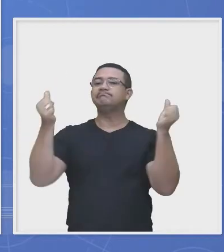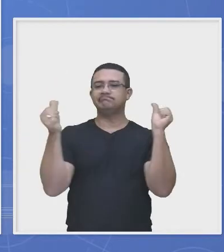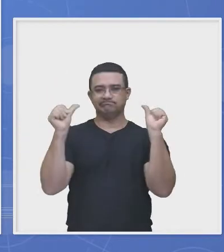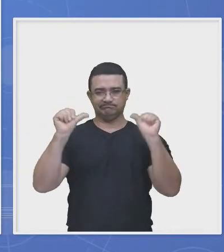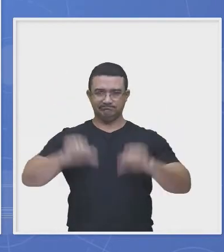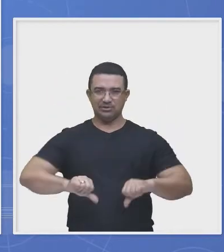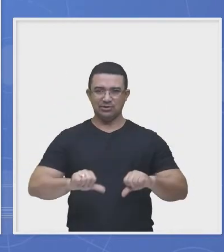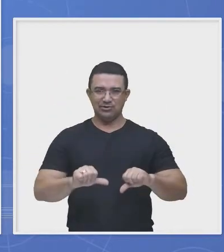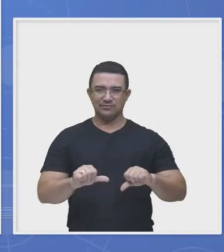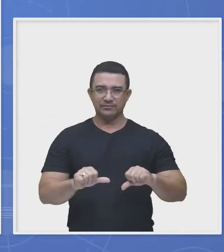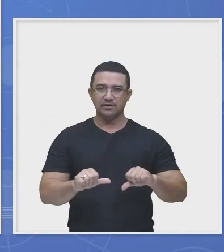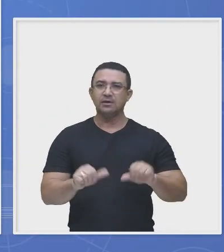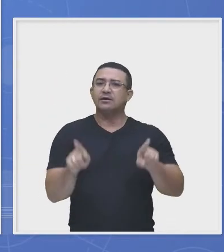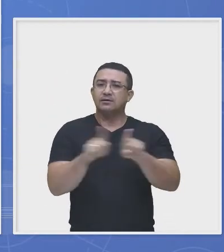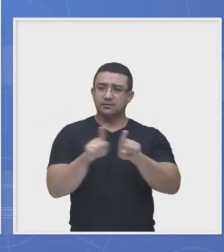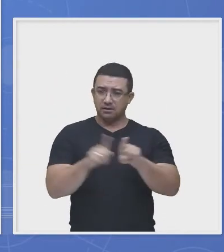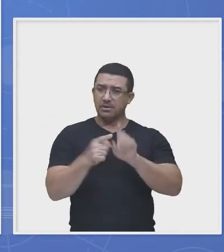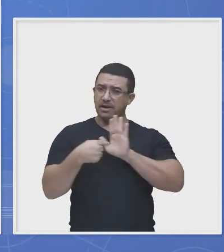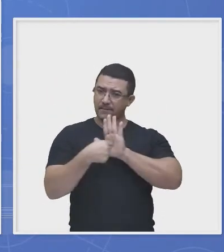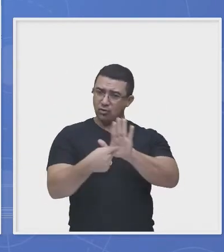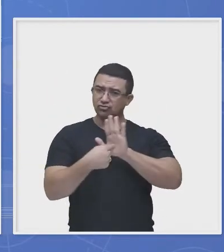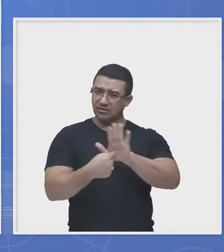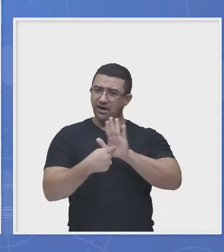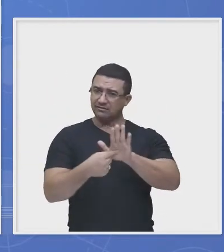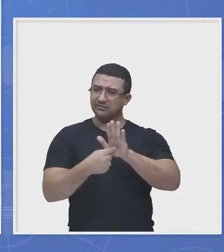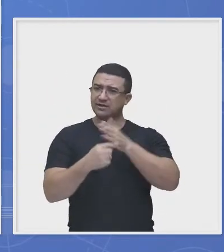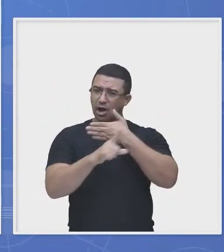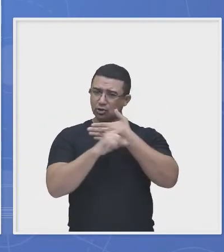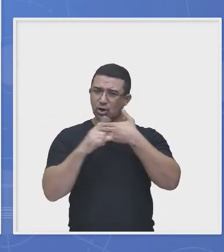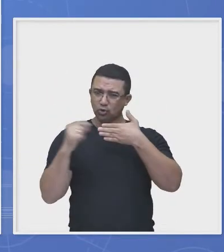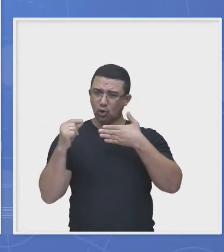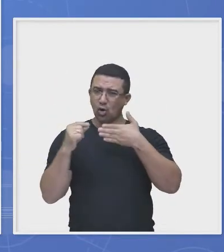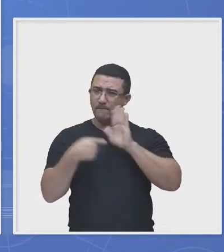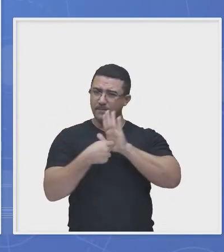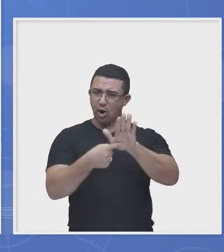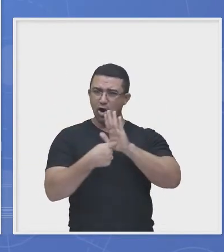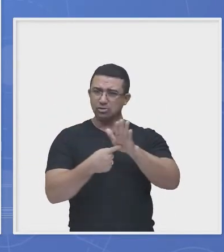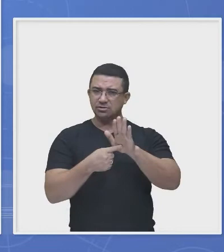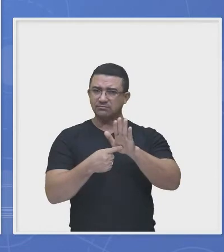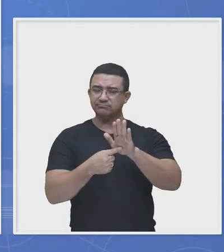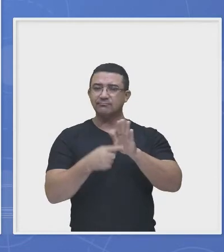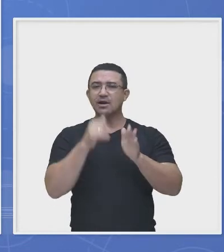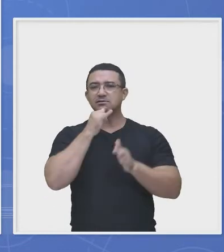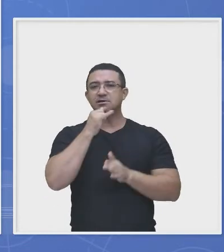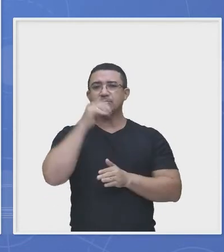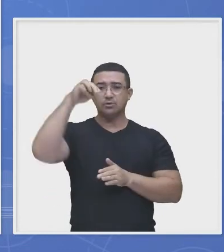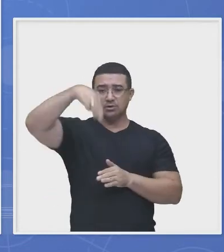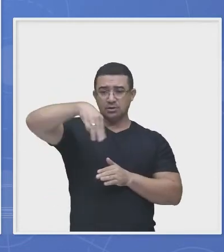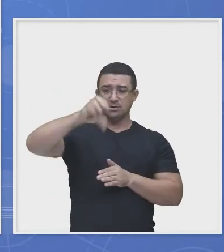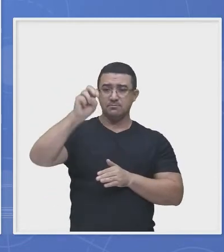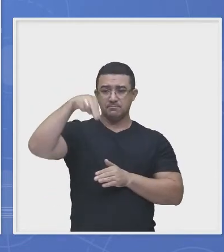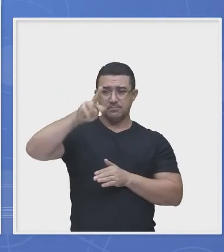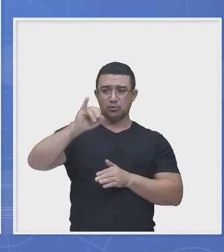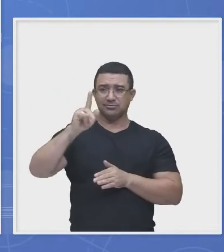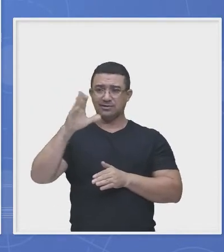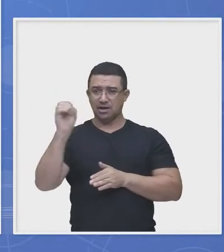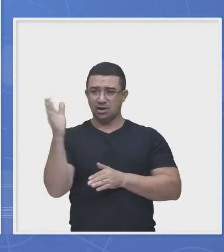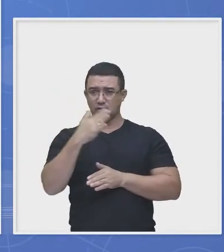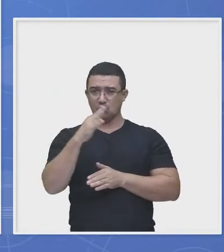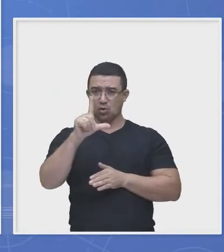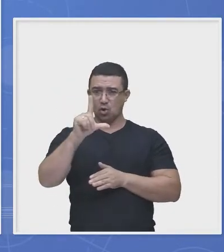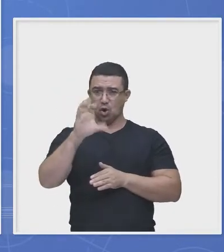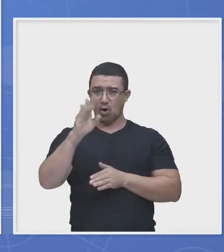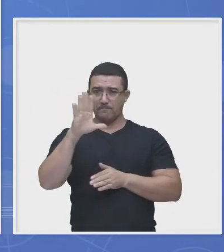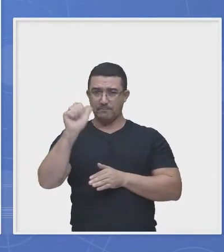se manifestar nas obras literárias dos nossos autores. Um exemplo, Monteiro Lobato vai falar sobre as cidades mortas,